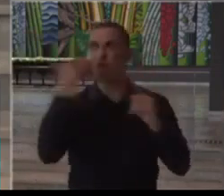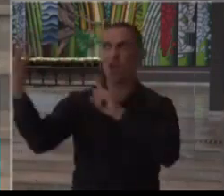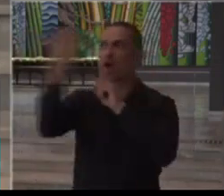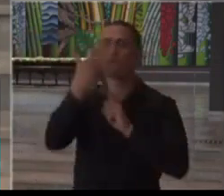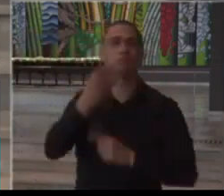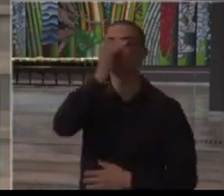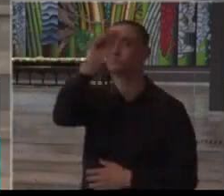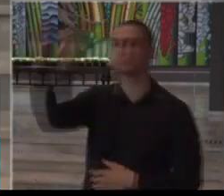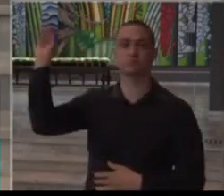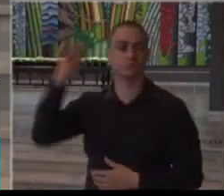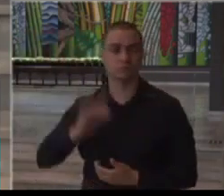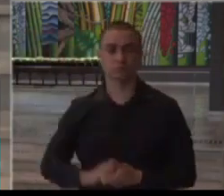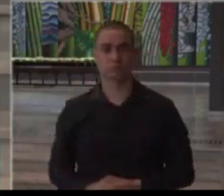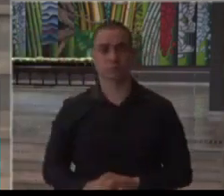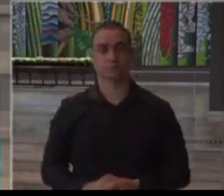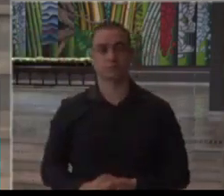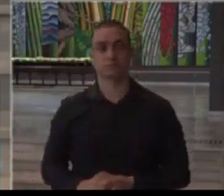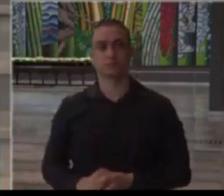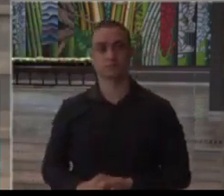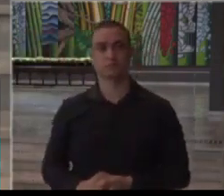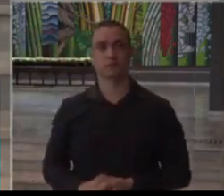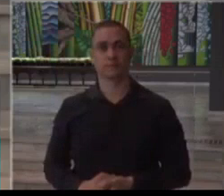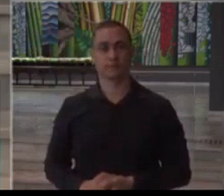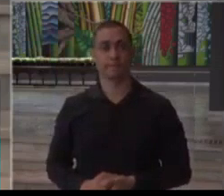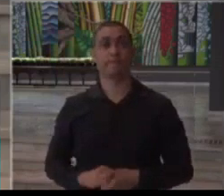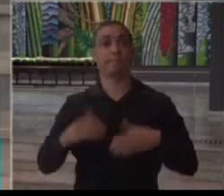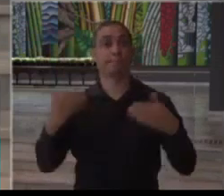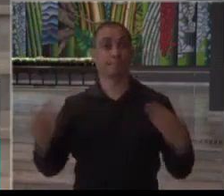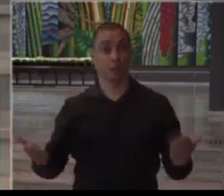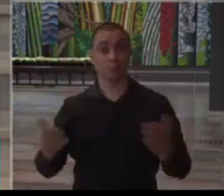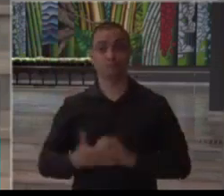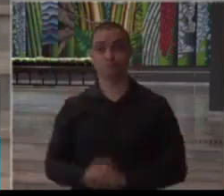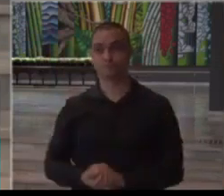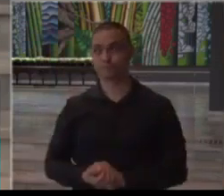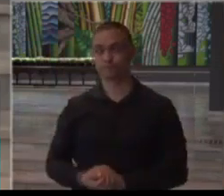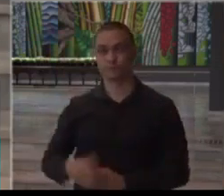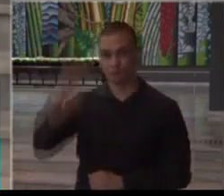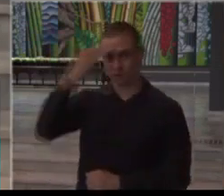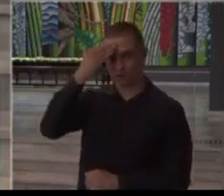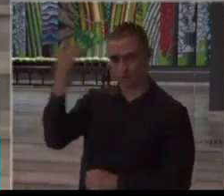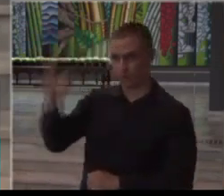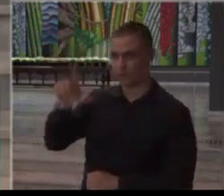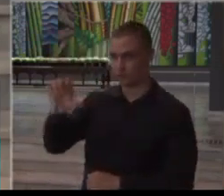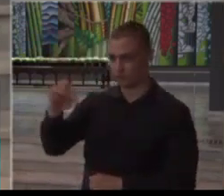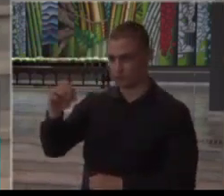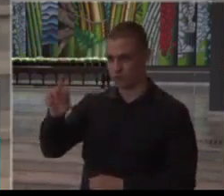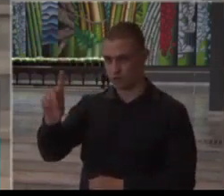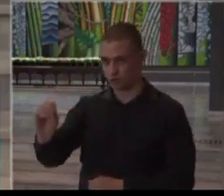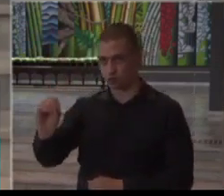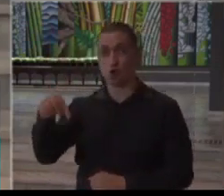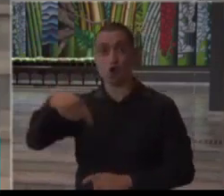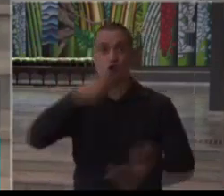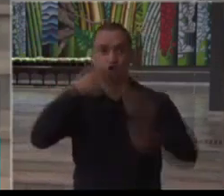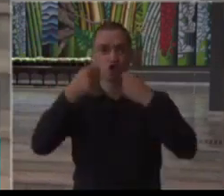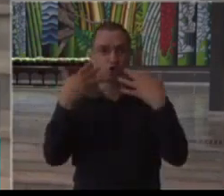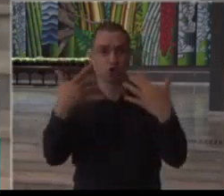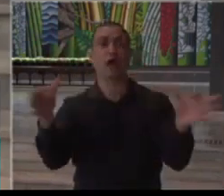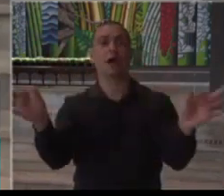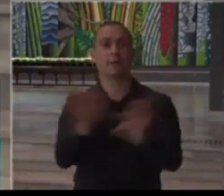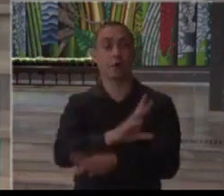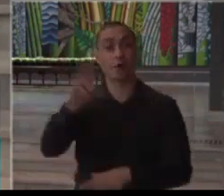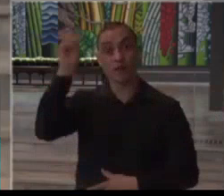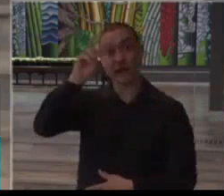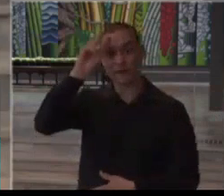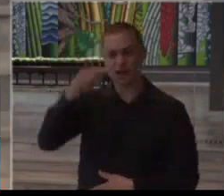proteger vidas no Estado de São Paulo. Com isso, nós, obrigado, Leonardo, encerramos a coletiva de